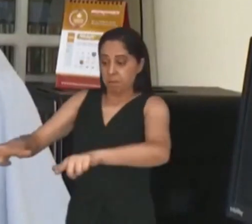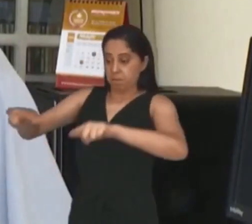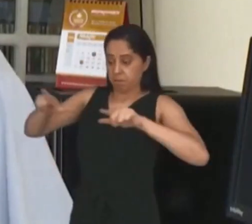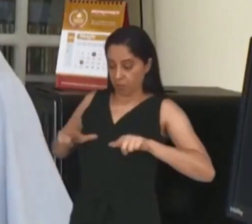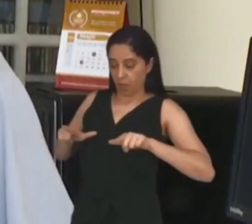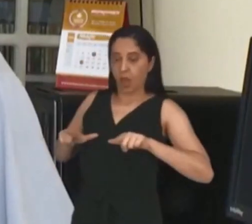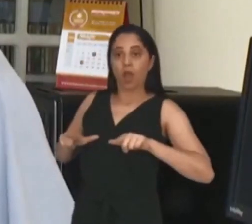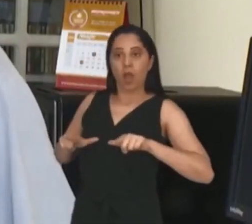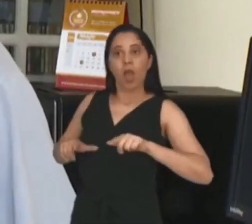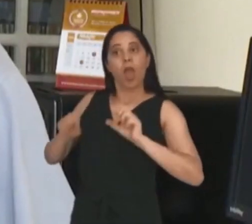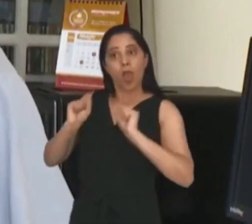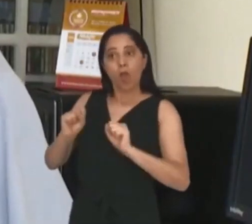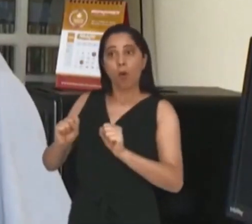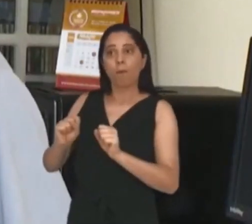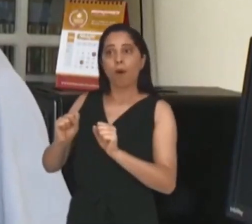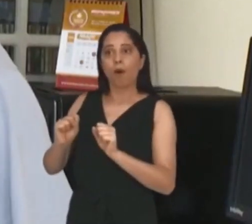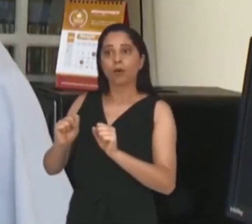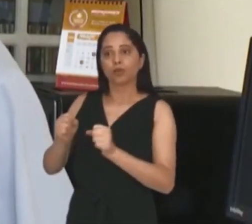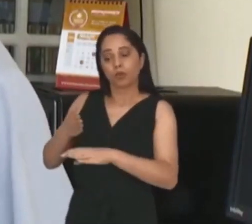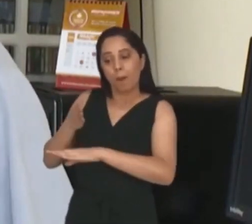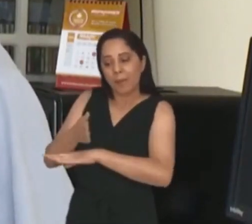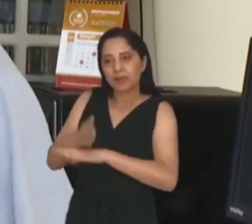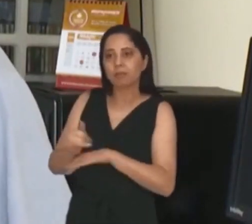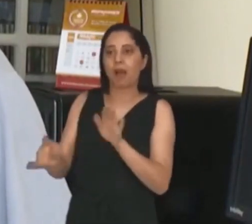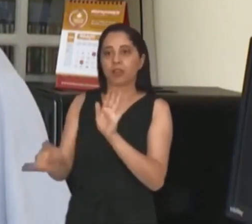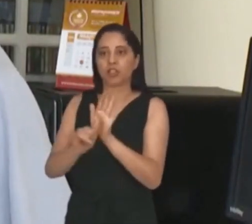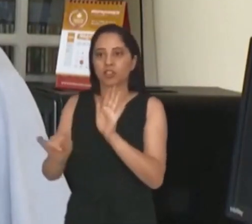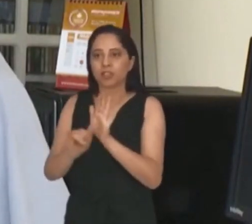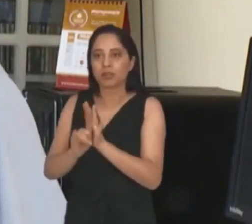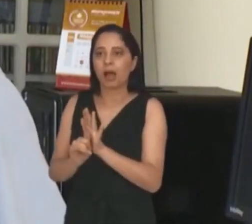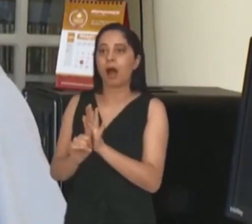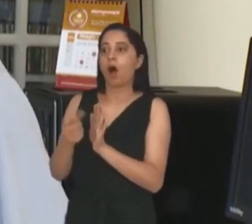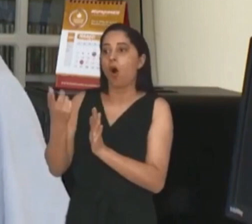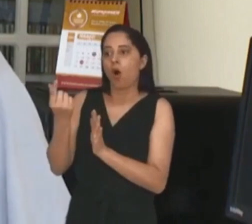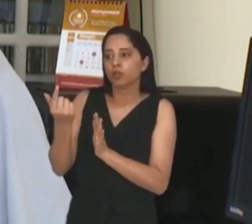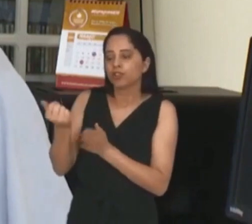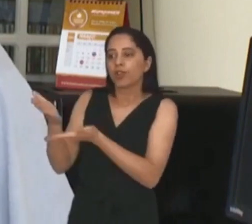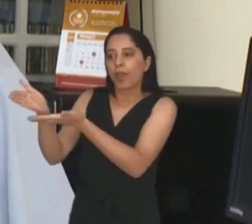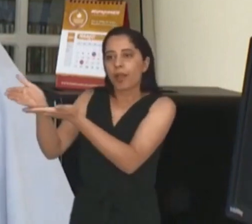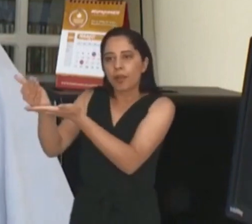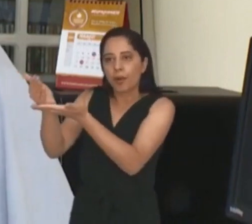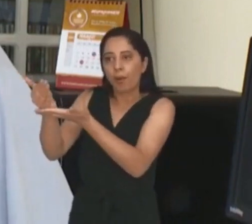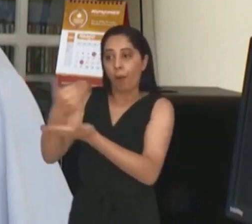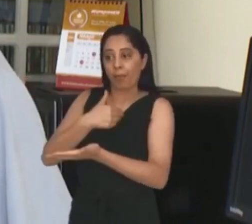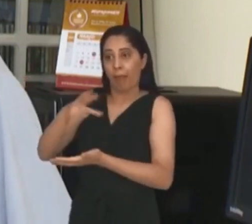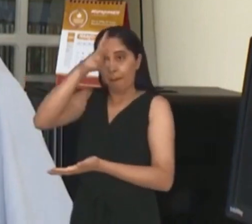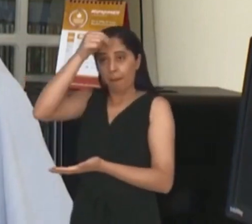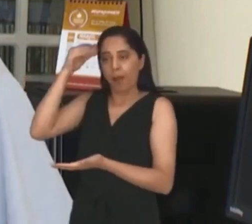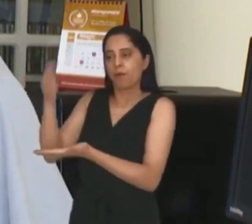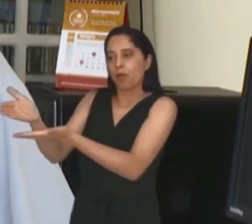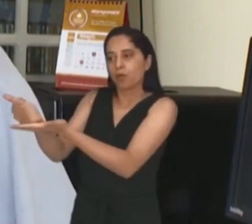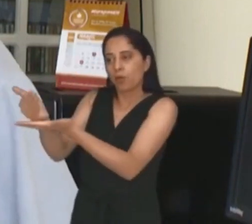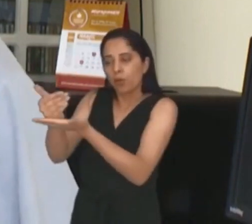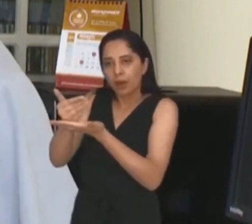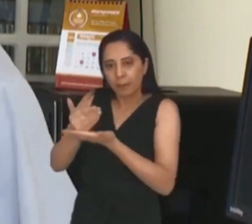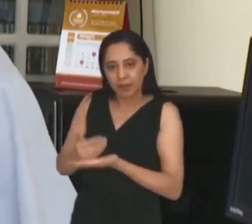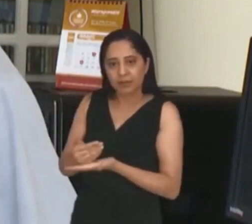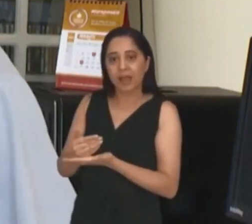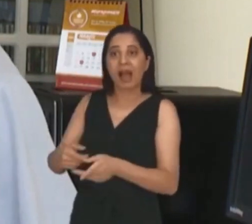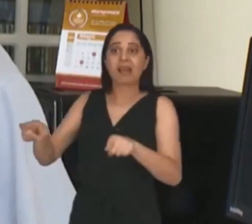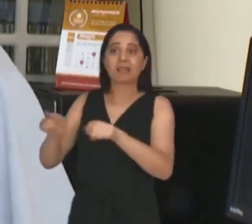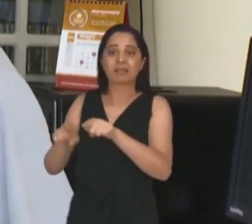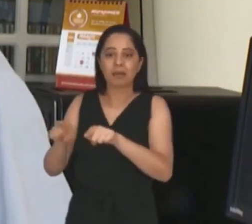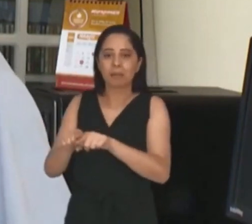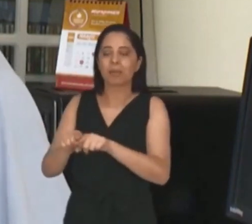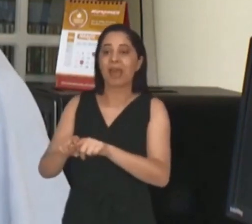trazer a possibilidade de participar de editais, não só junto ao governo, né, público, a ordem pública,